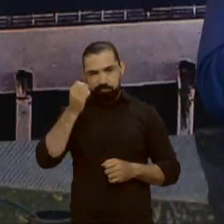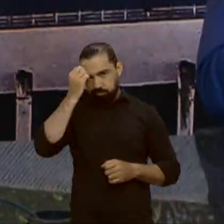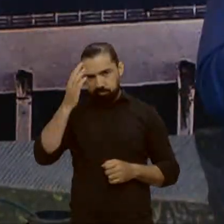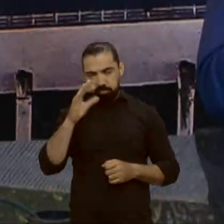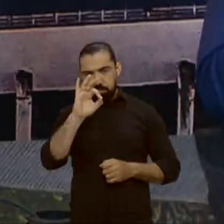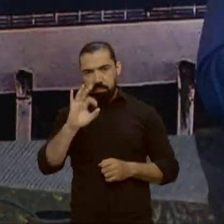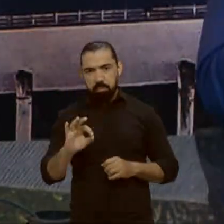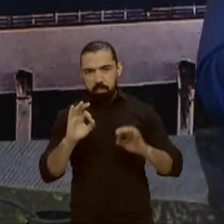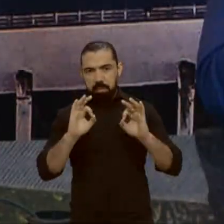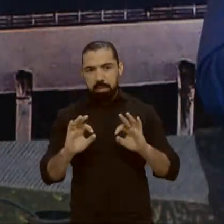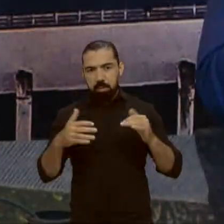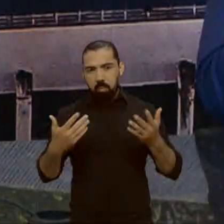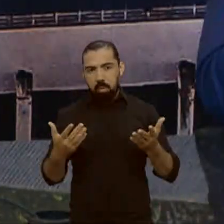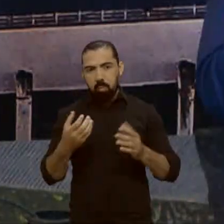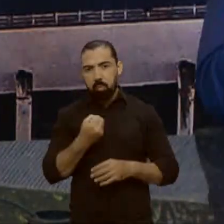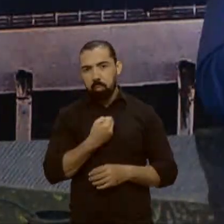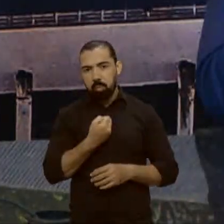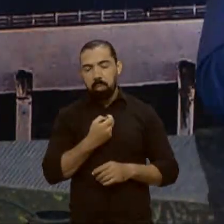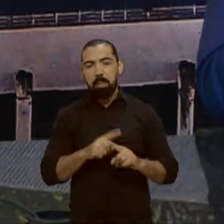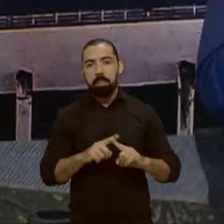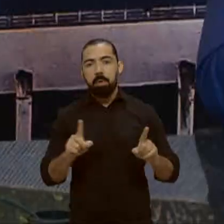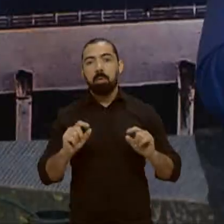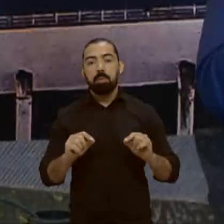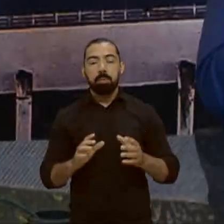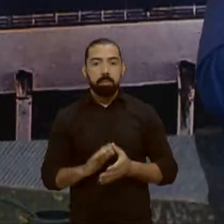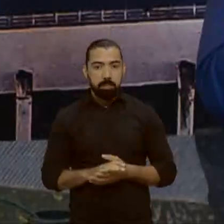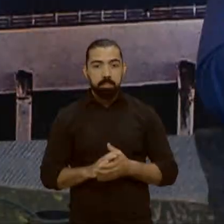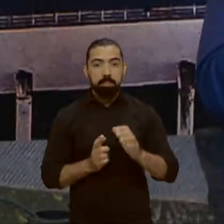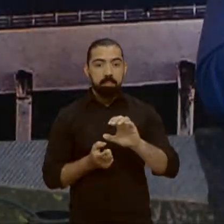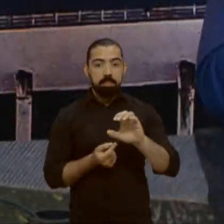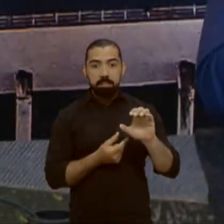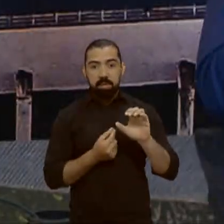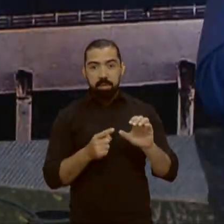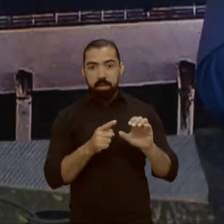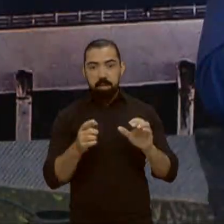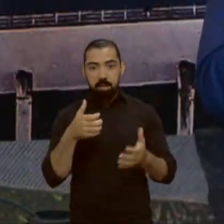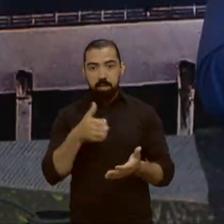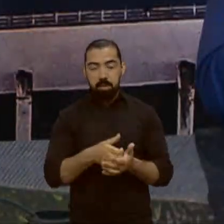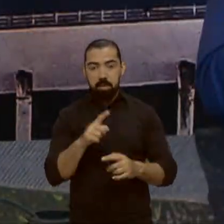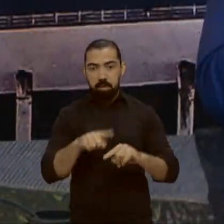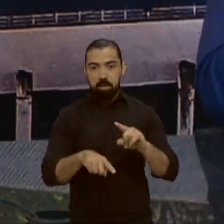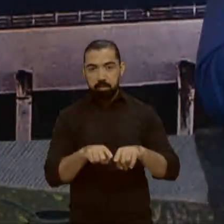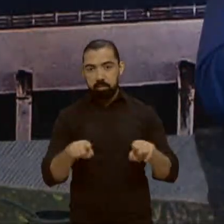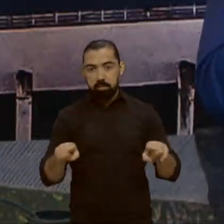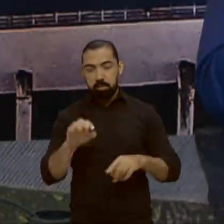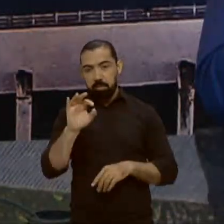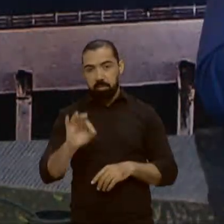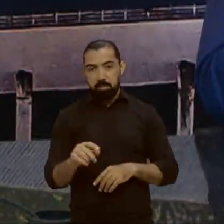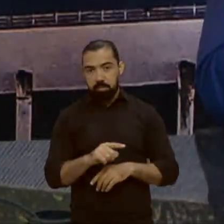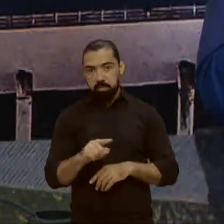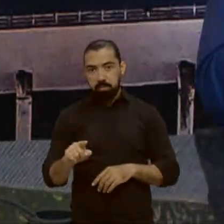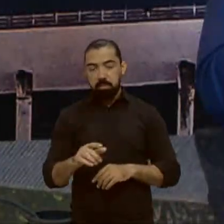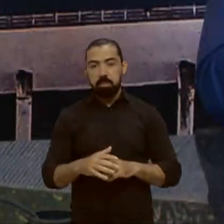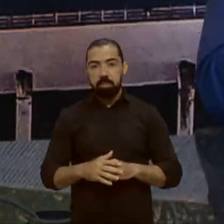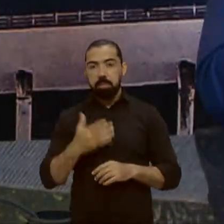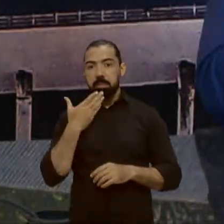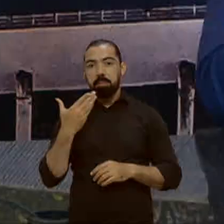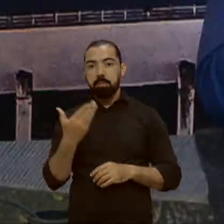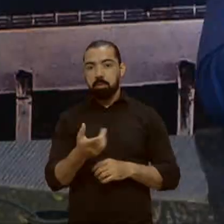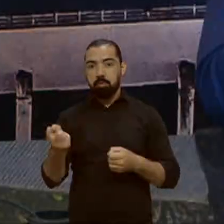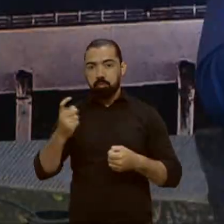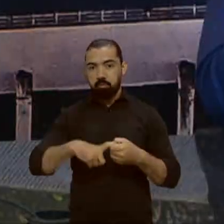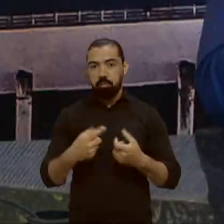lembro exatamente qual é, mas que dos consumidores que adquirem produtos, o percentual de refund, de pedido de devolução do